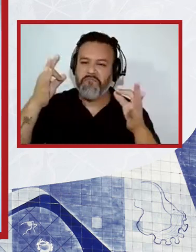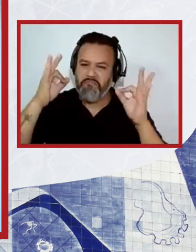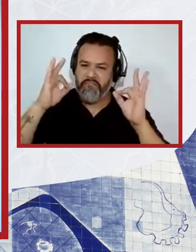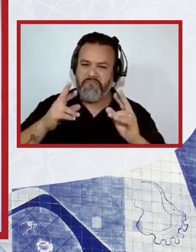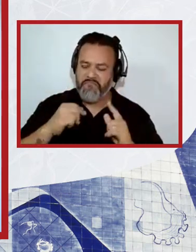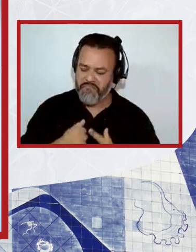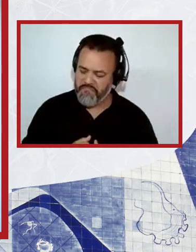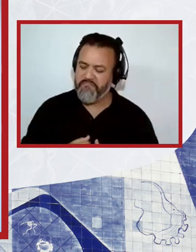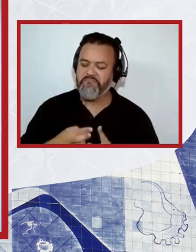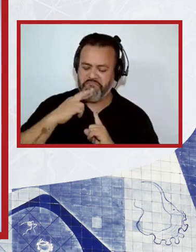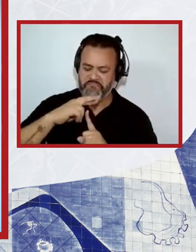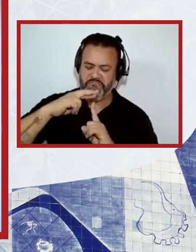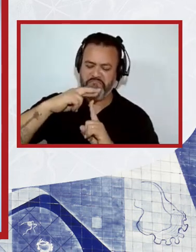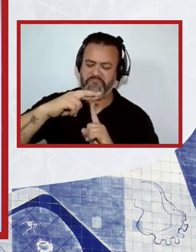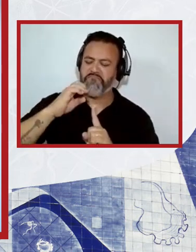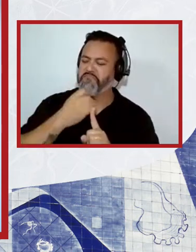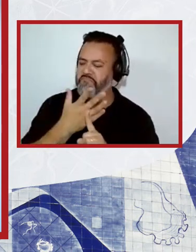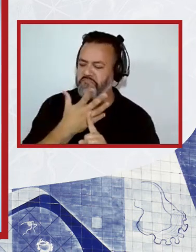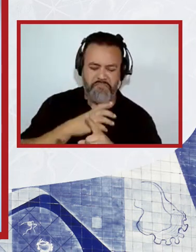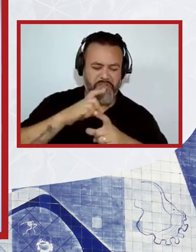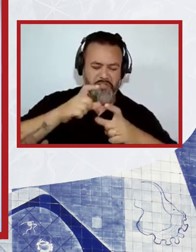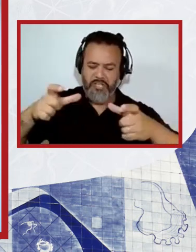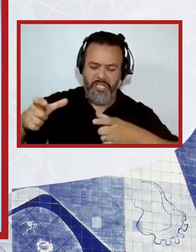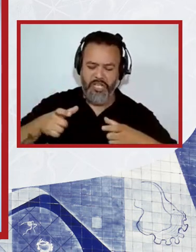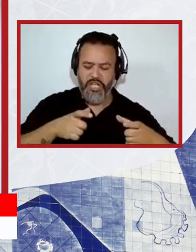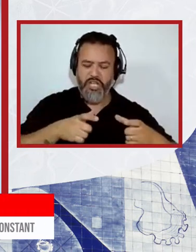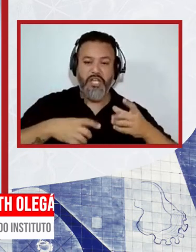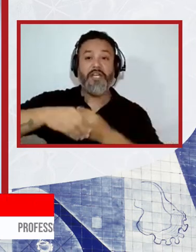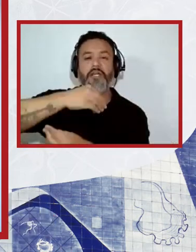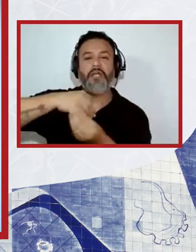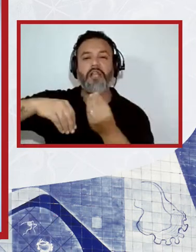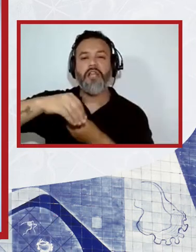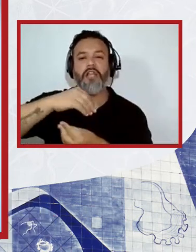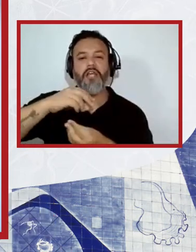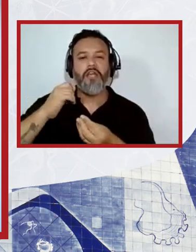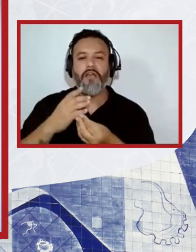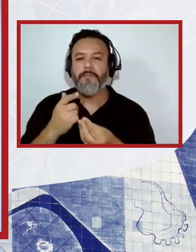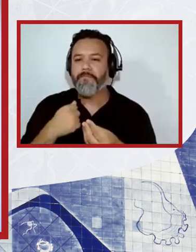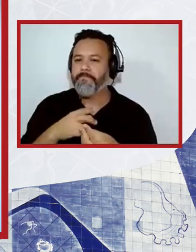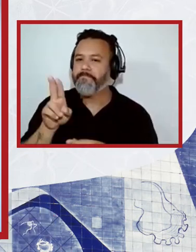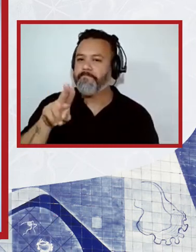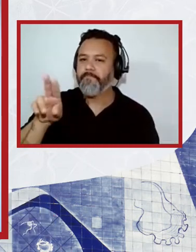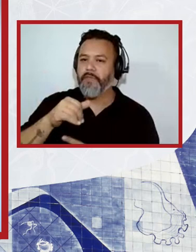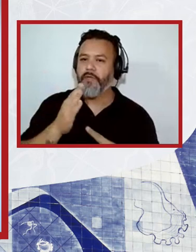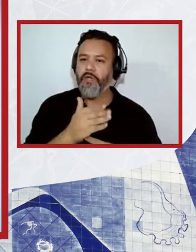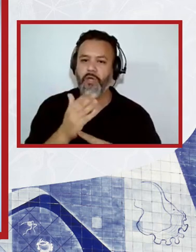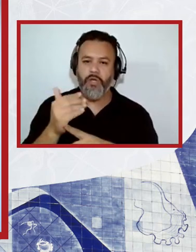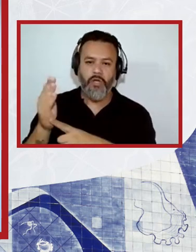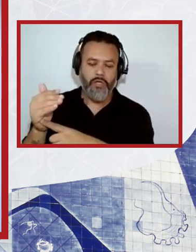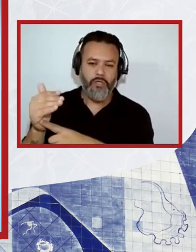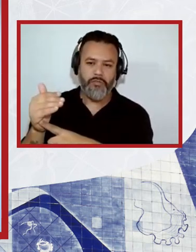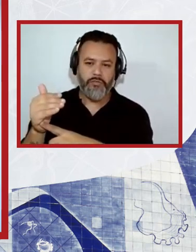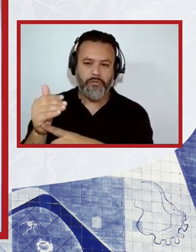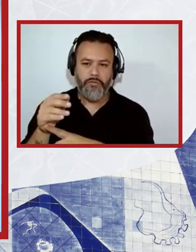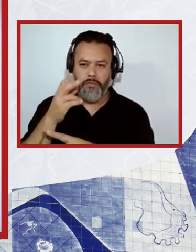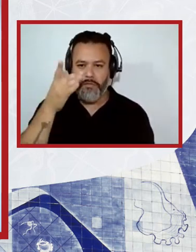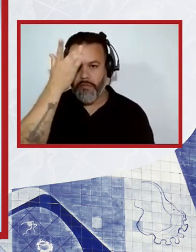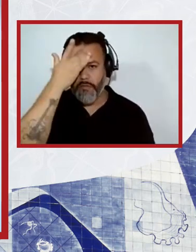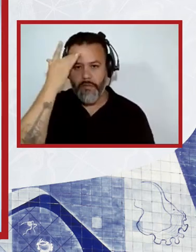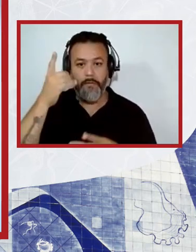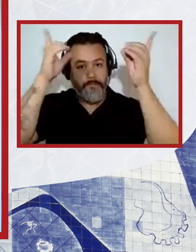né, em áreas que envolvem o uso de tecnologias por pessoas